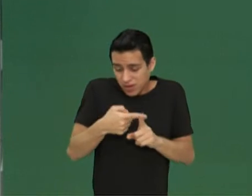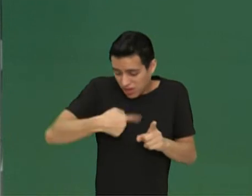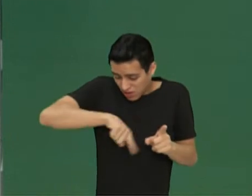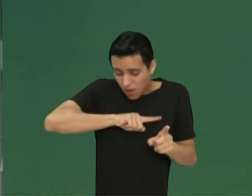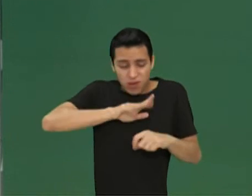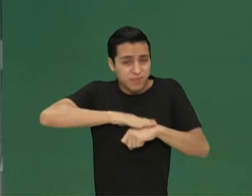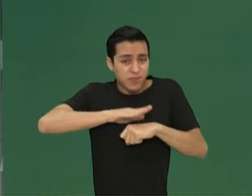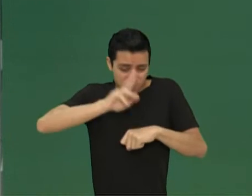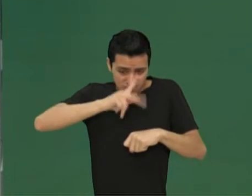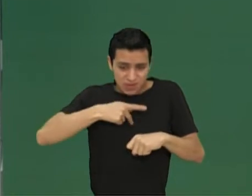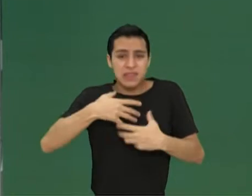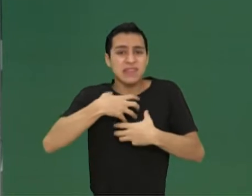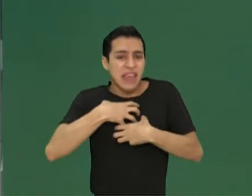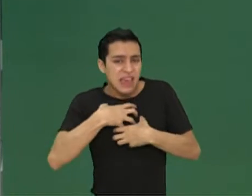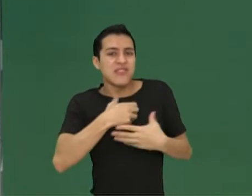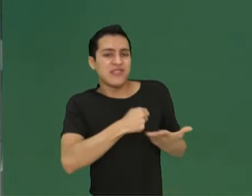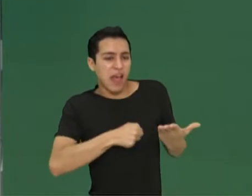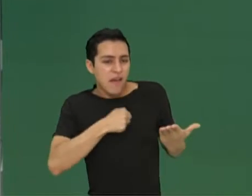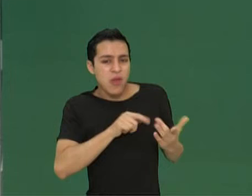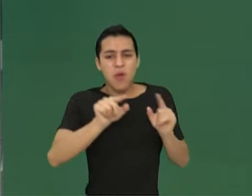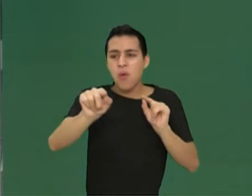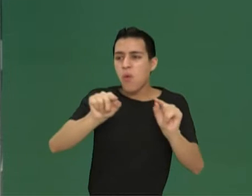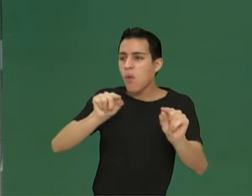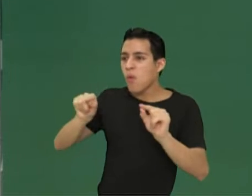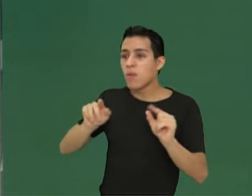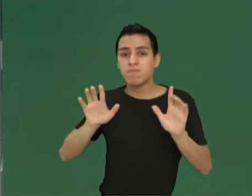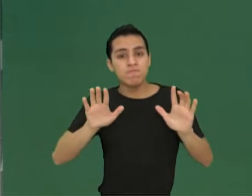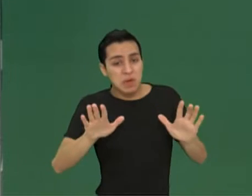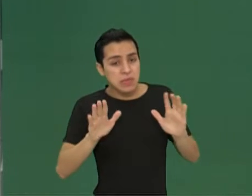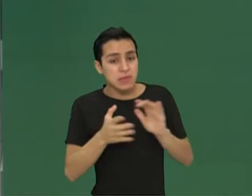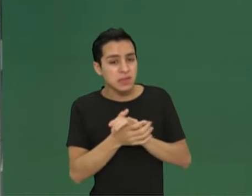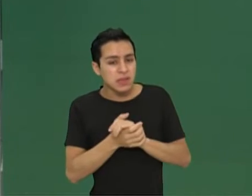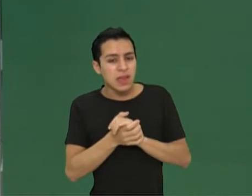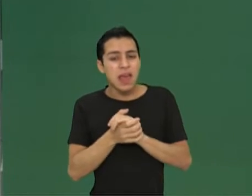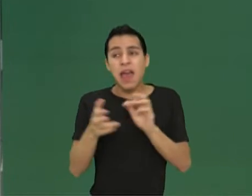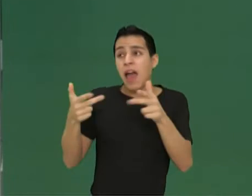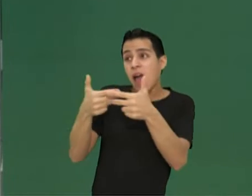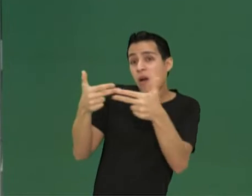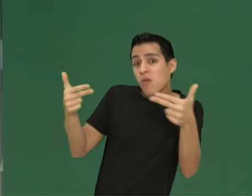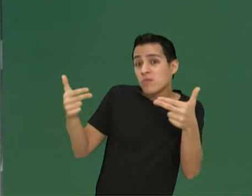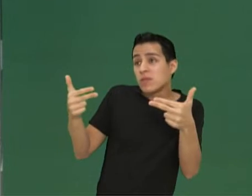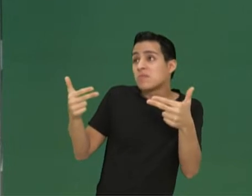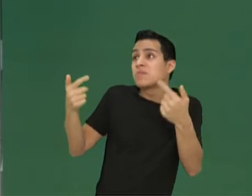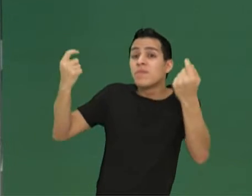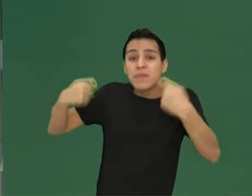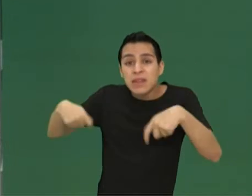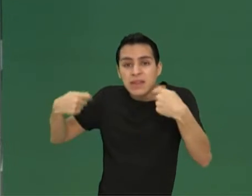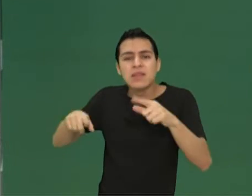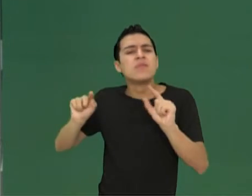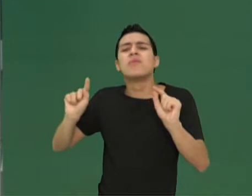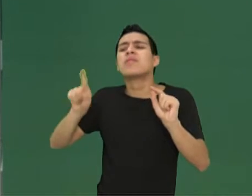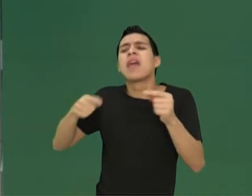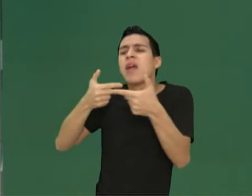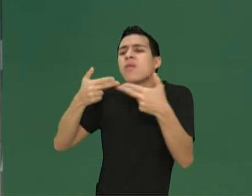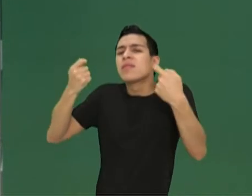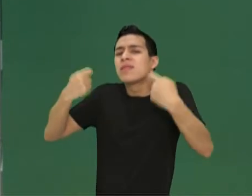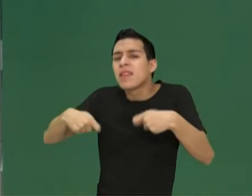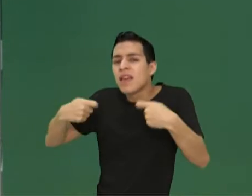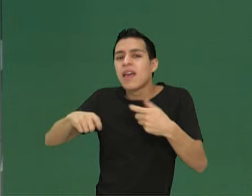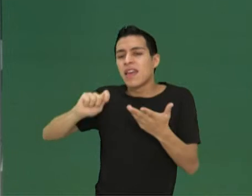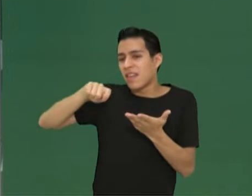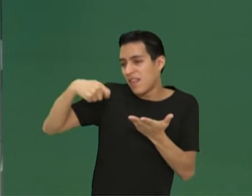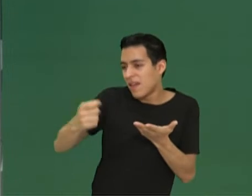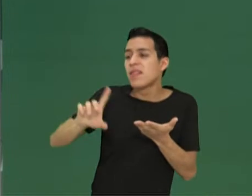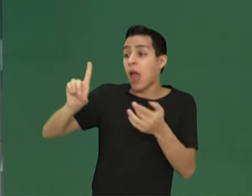é o ser humano, né? Que consegue sentir saudade. Logo, alguma coisa tem que ser necessária. Essa coisa necessária seria,